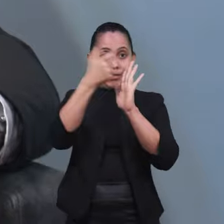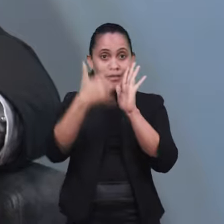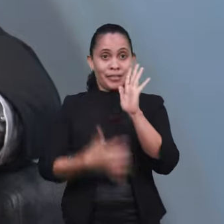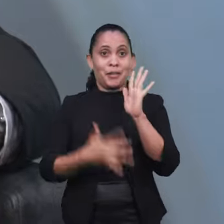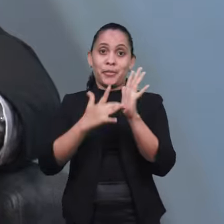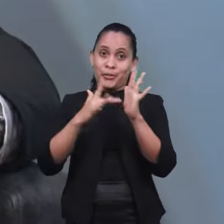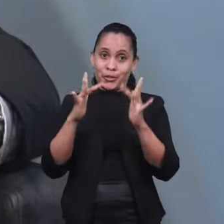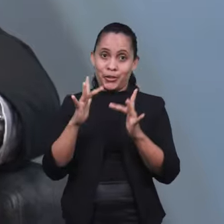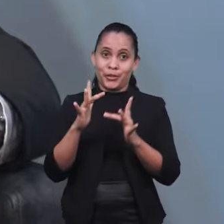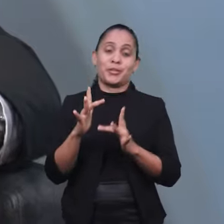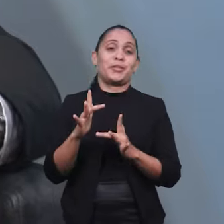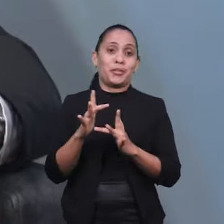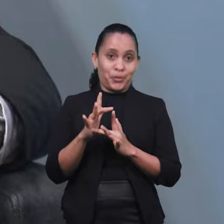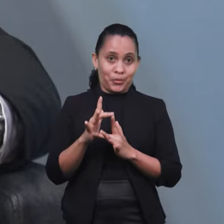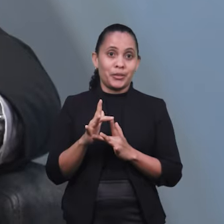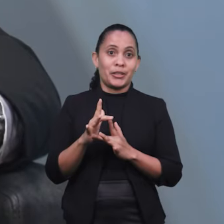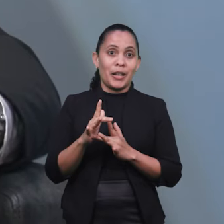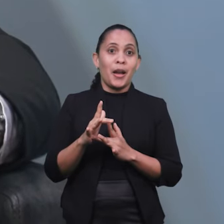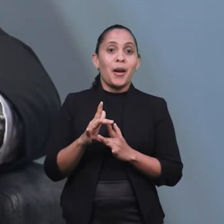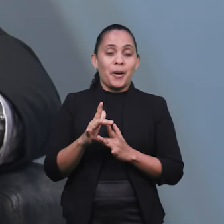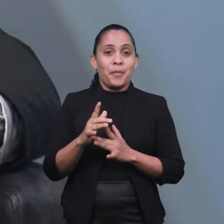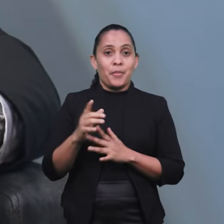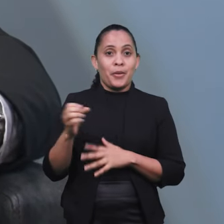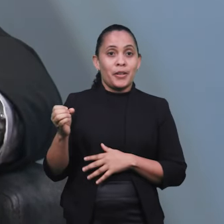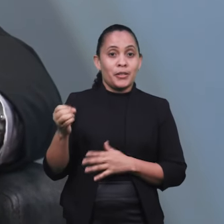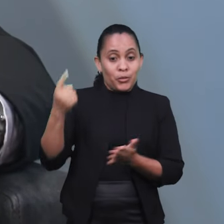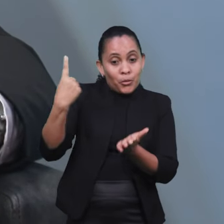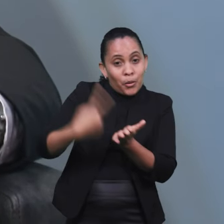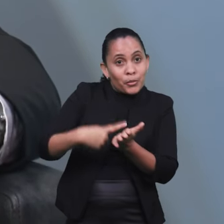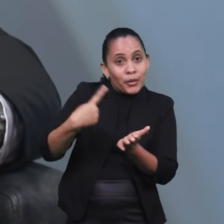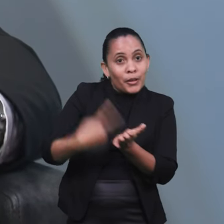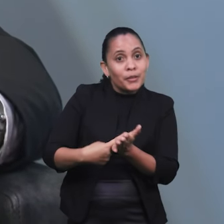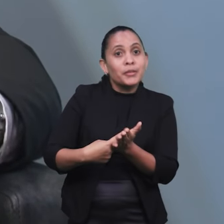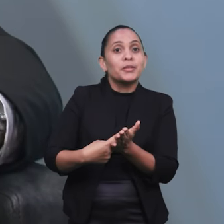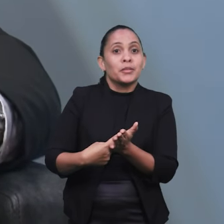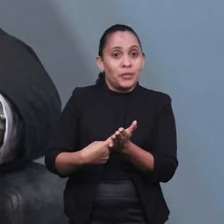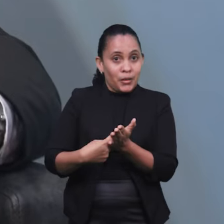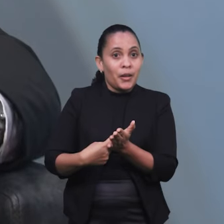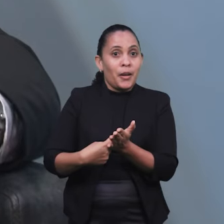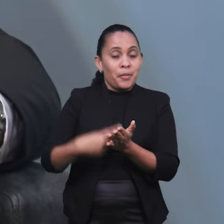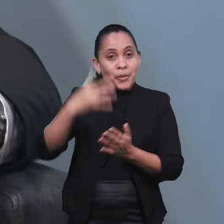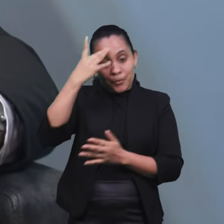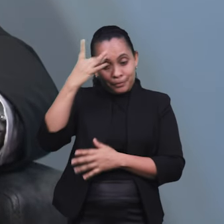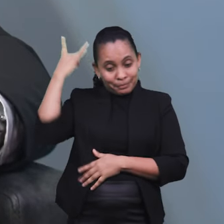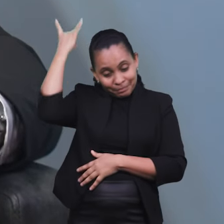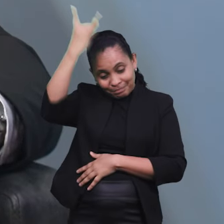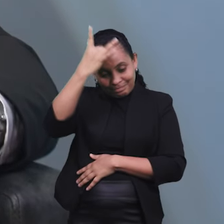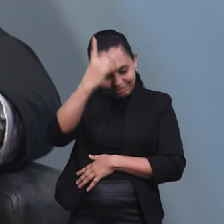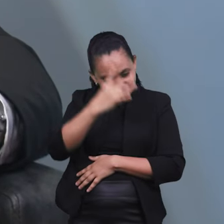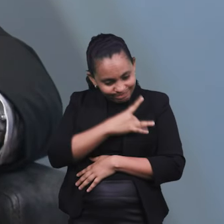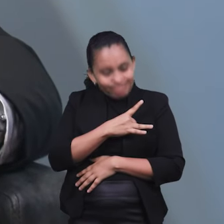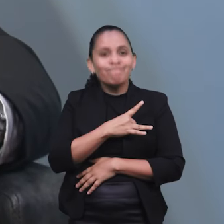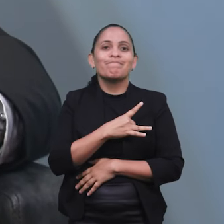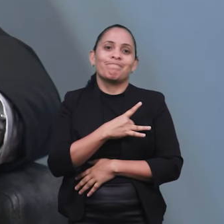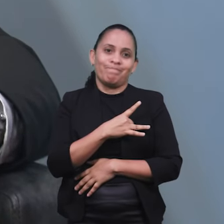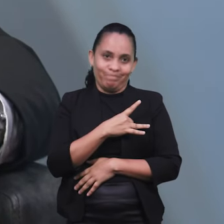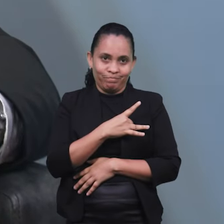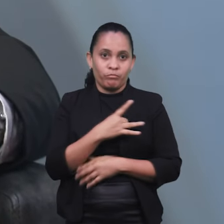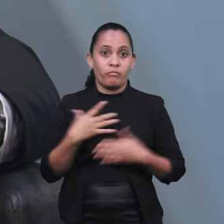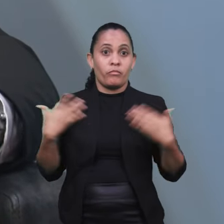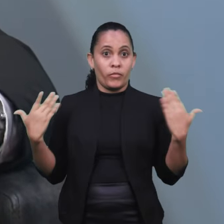vinculada ao Senhor pela ceia, ela é vinculada ao Senhor pelo novo nascimento, pelo batismo. Por quê?